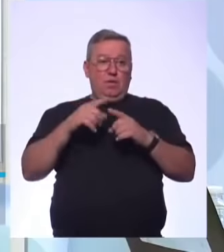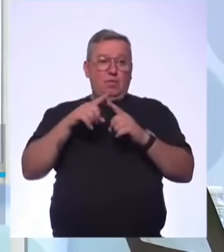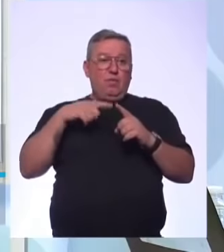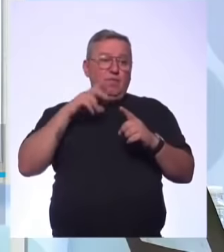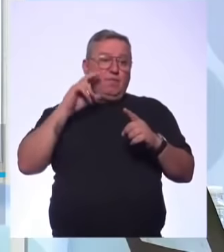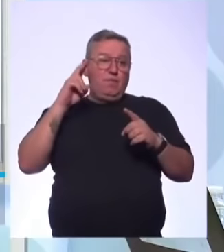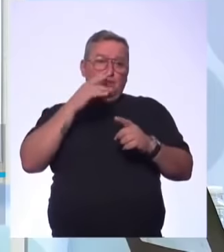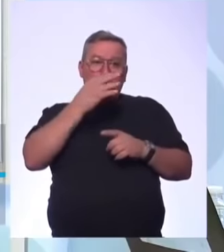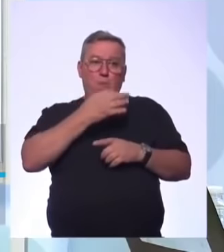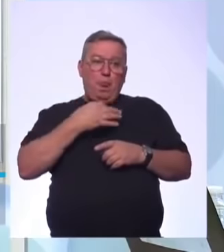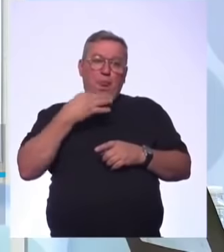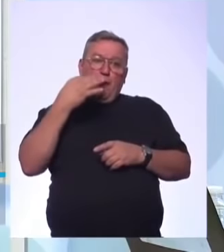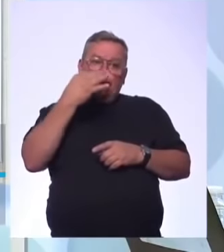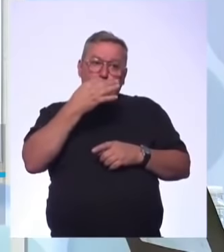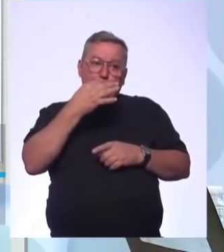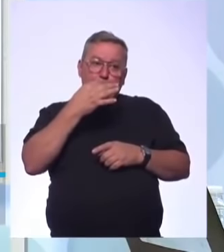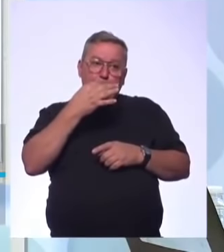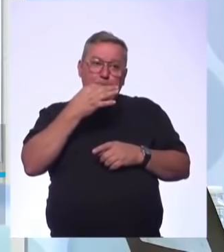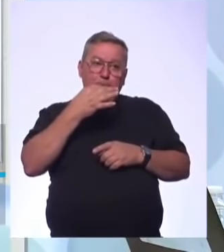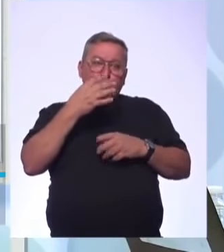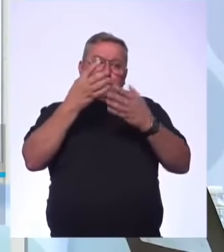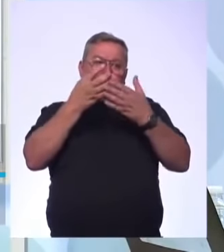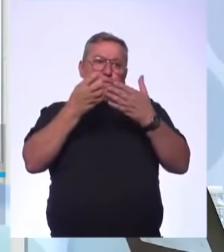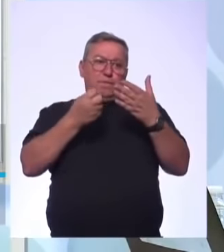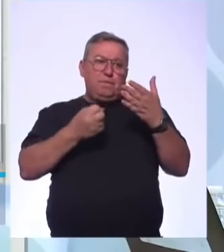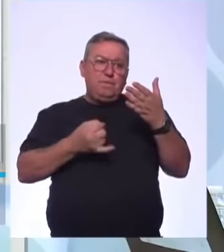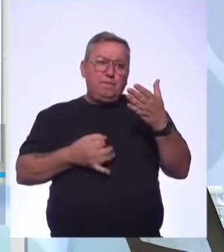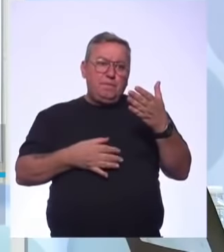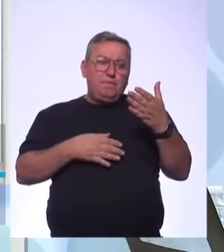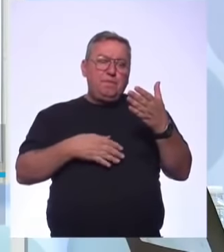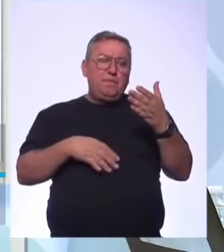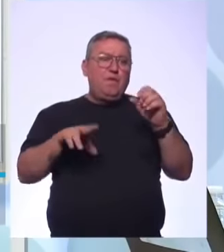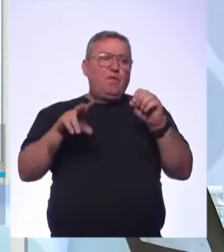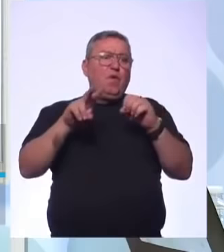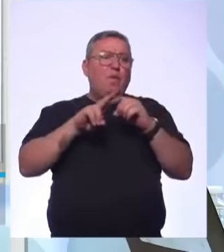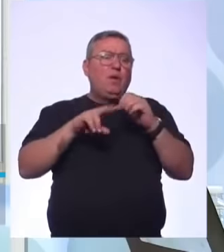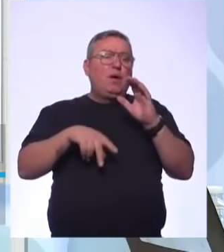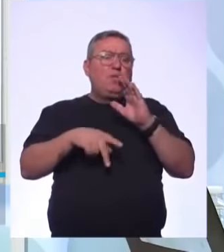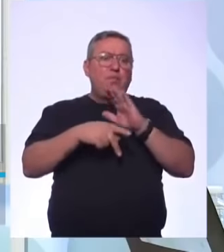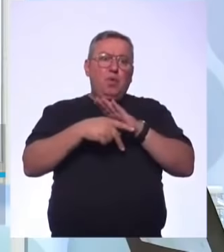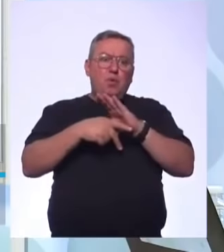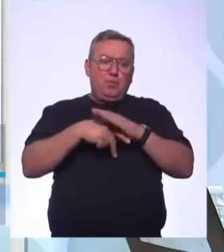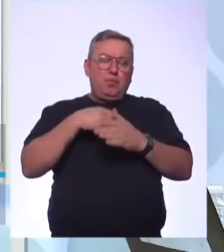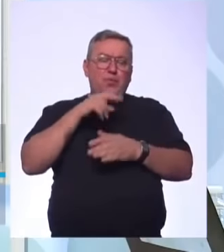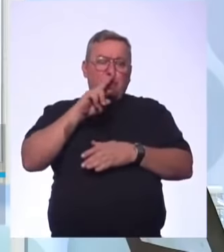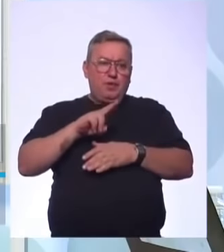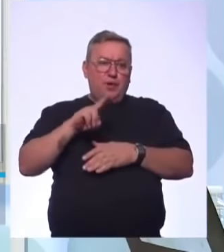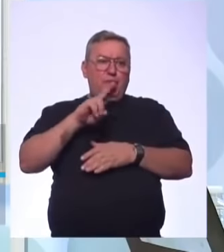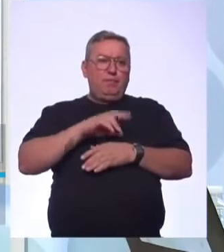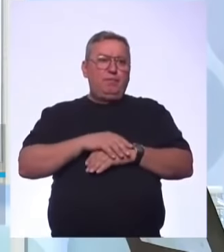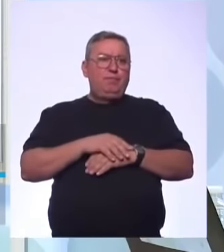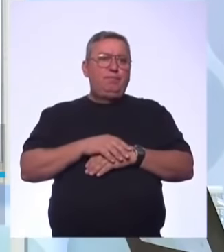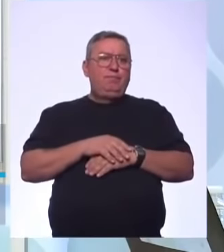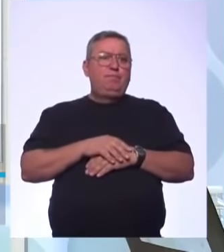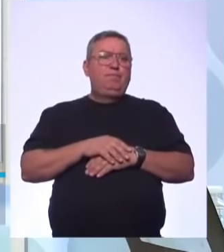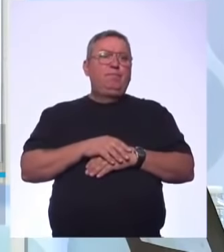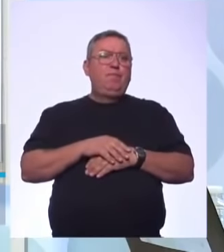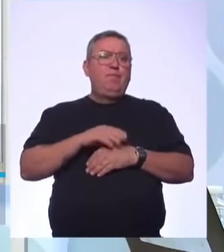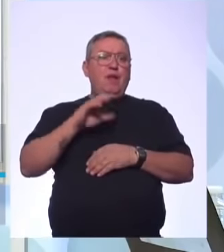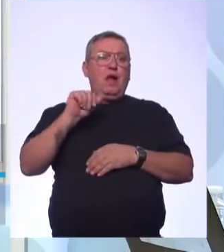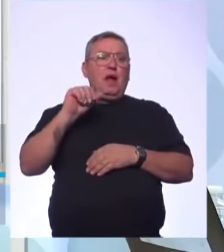dar uma oralidade, define o seu vocabulário fonético aí para oralidade. Então, aqui, ó,